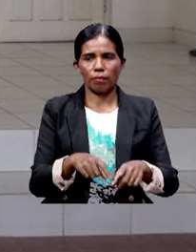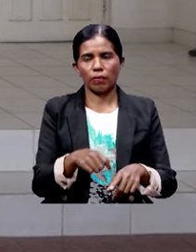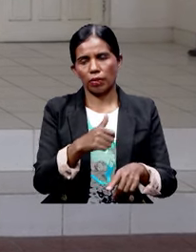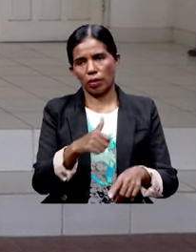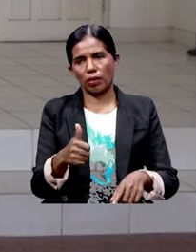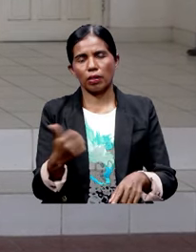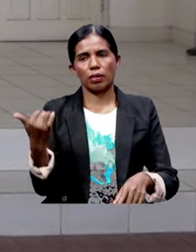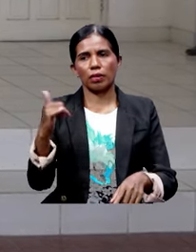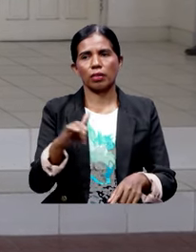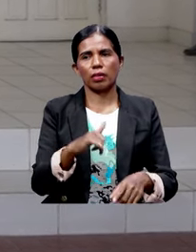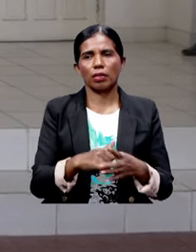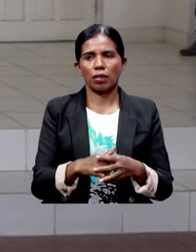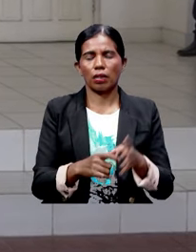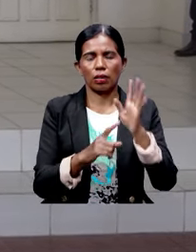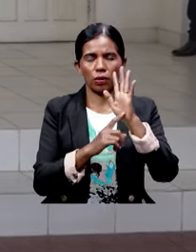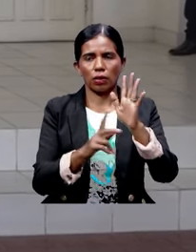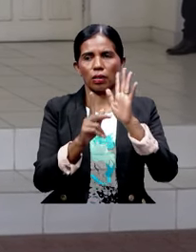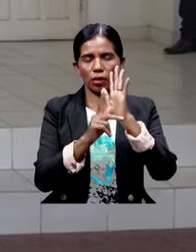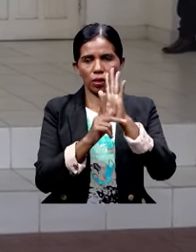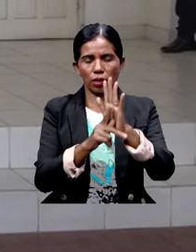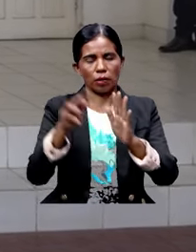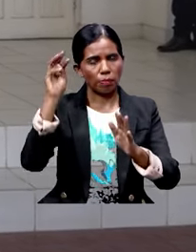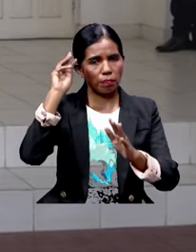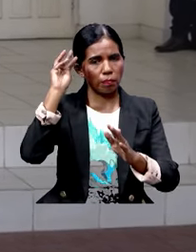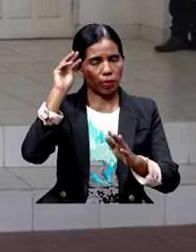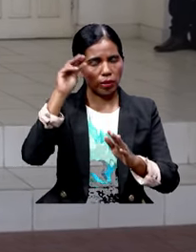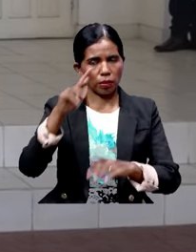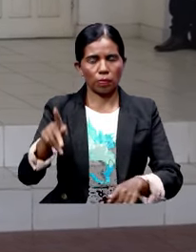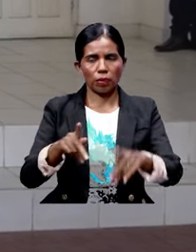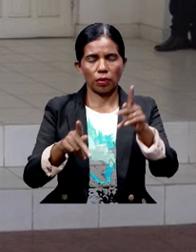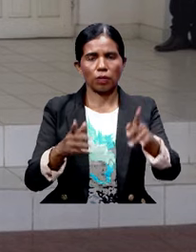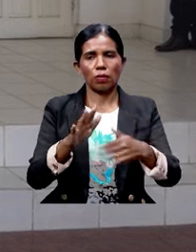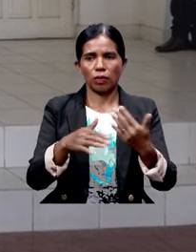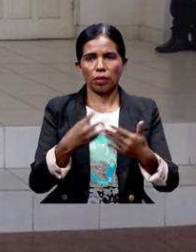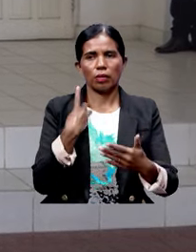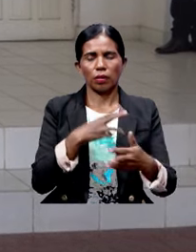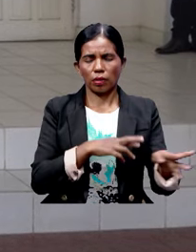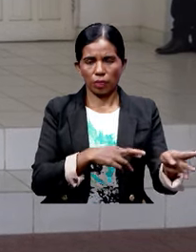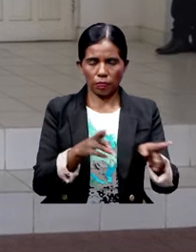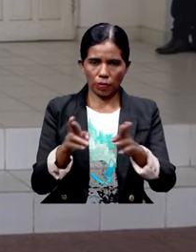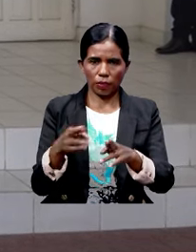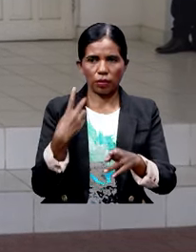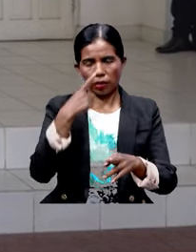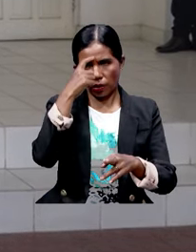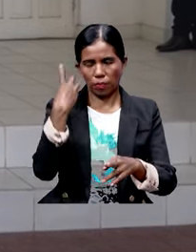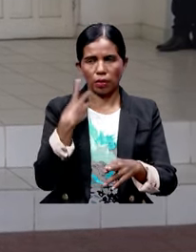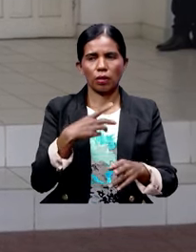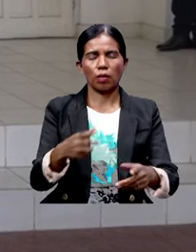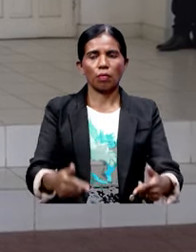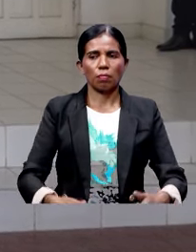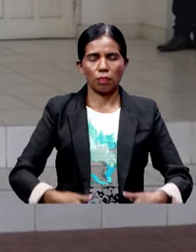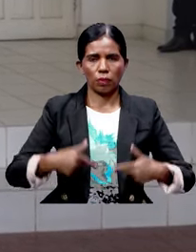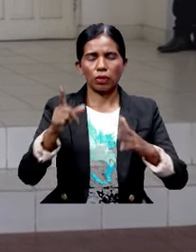ka taksi ra sei ke hata okay se ba Ministério Público ona ba atuação ser ita pronto tama ita murse lei dia ni